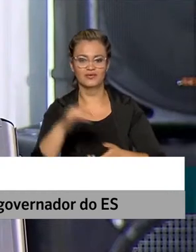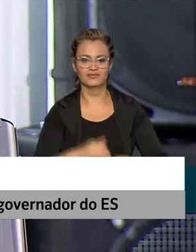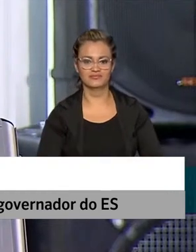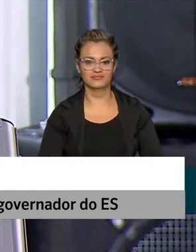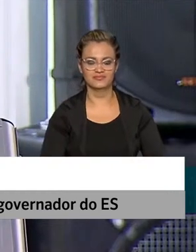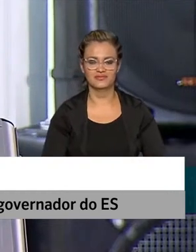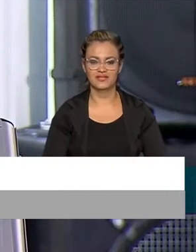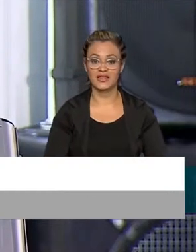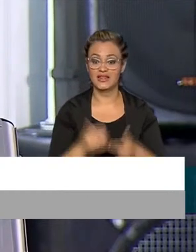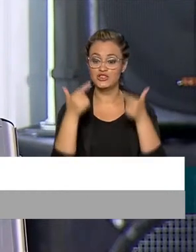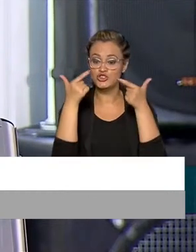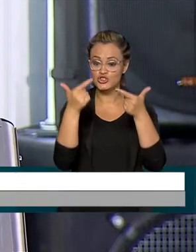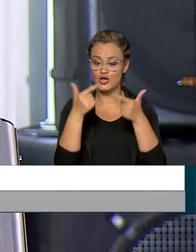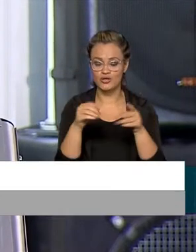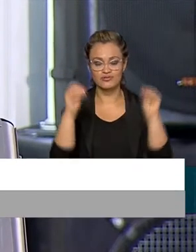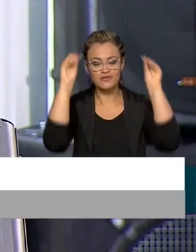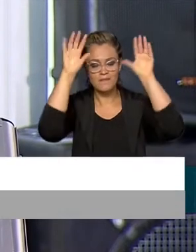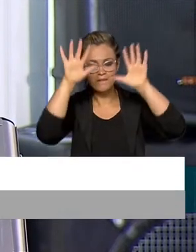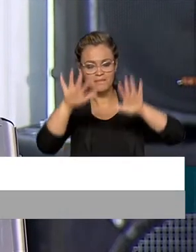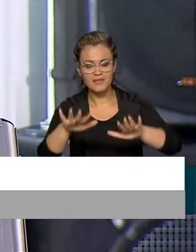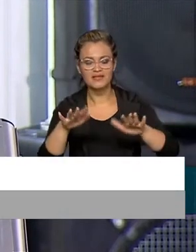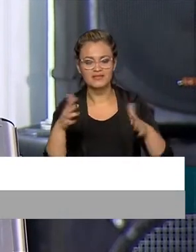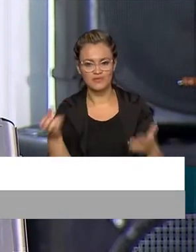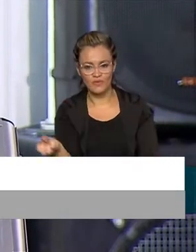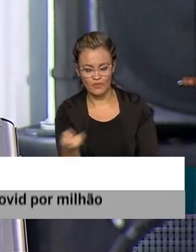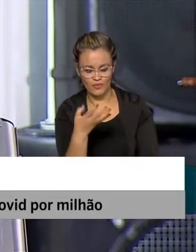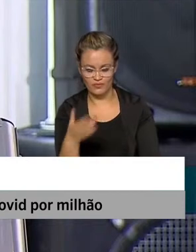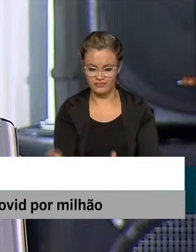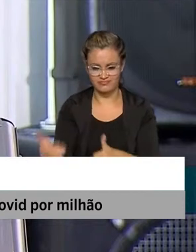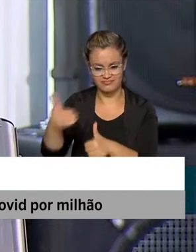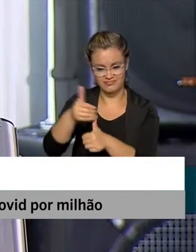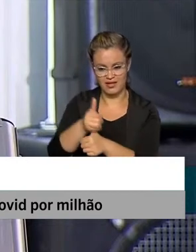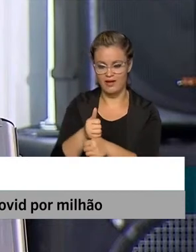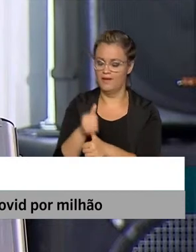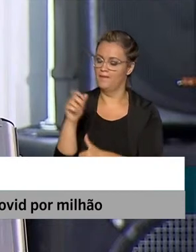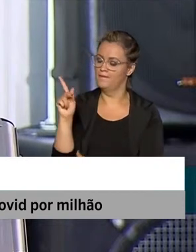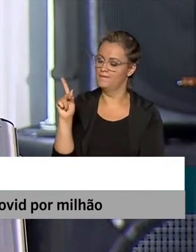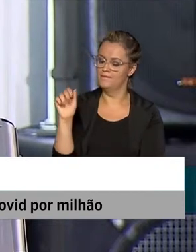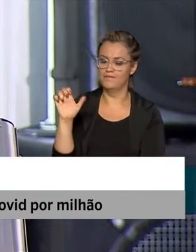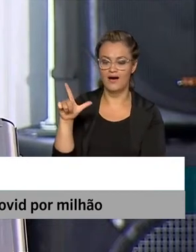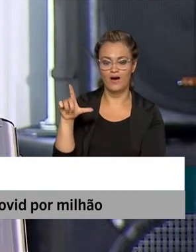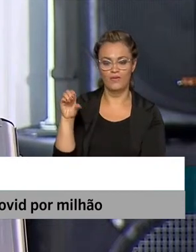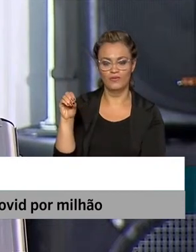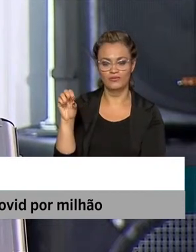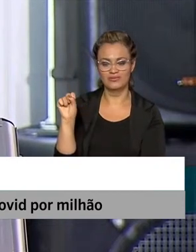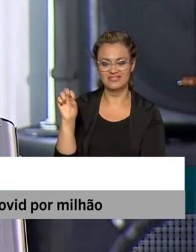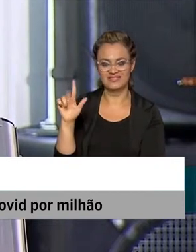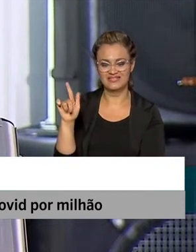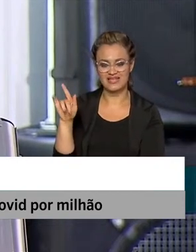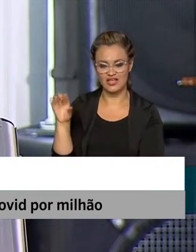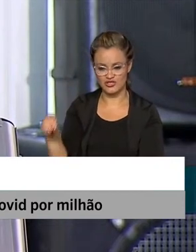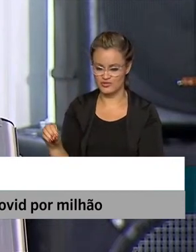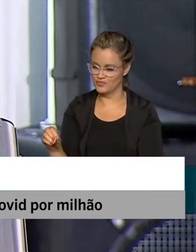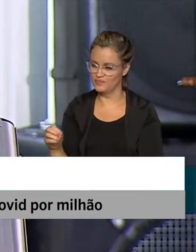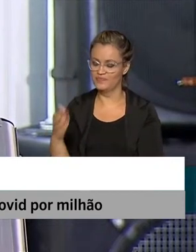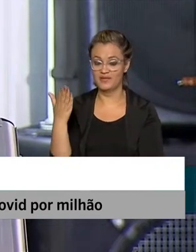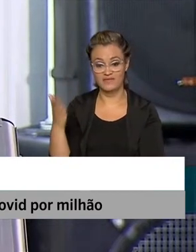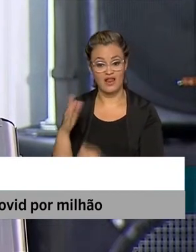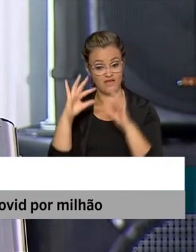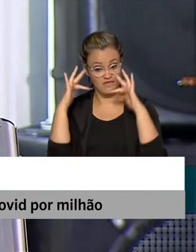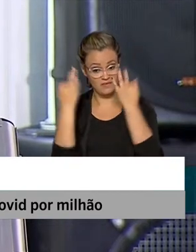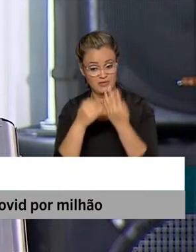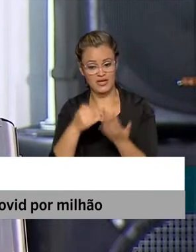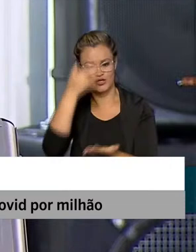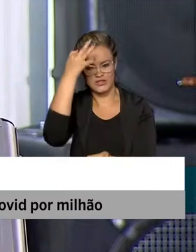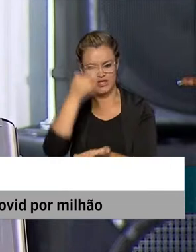Desejo sorte e bênçãos ao novo comandante, General Paulo Sérgio, e família, a nossa lealdade e